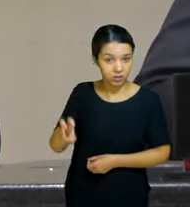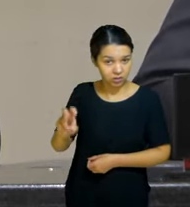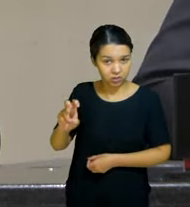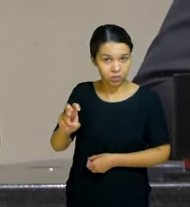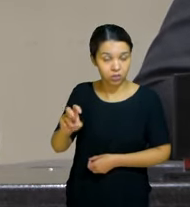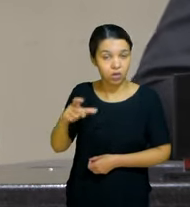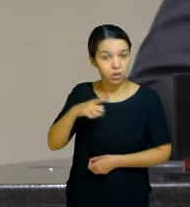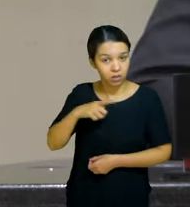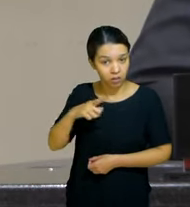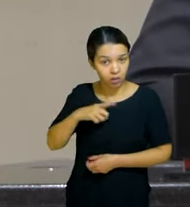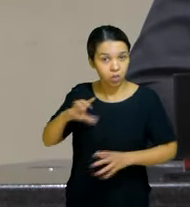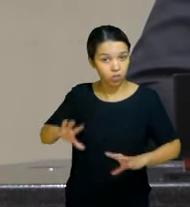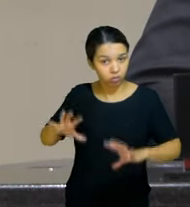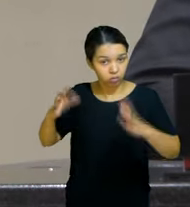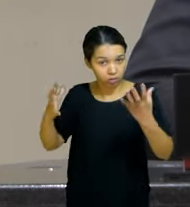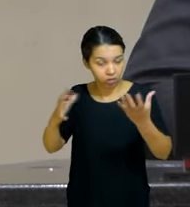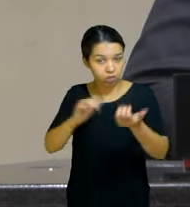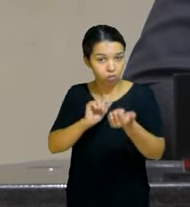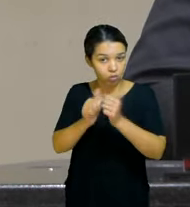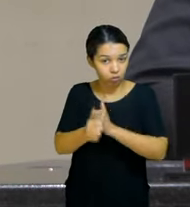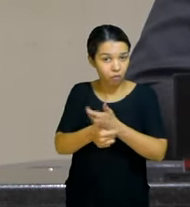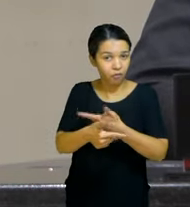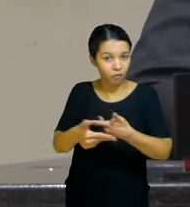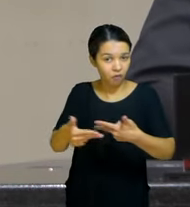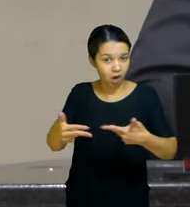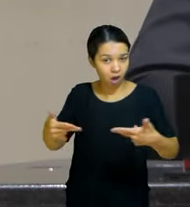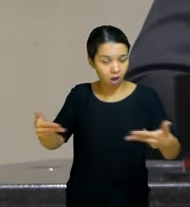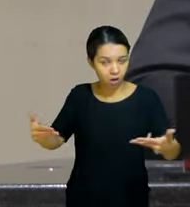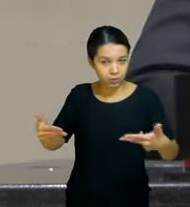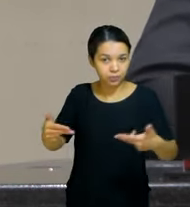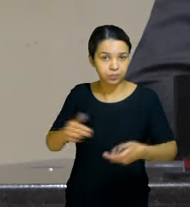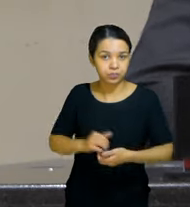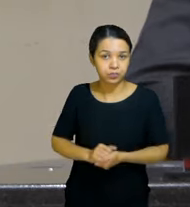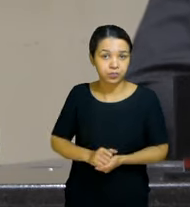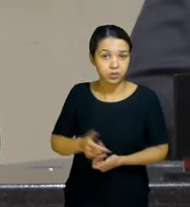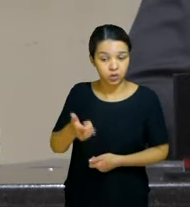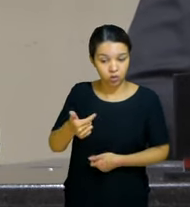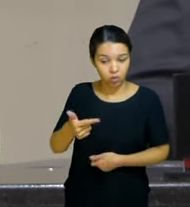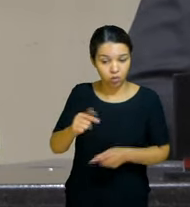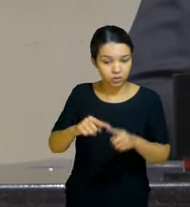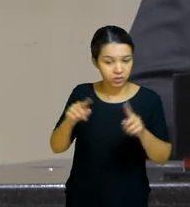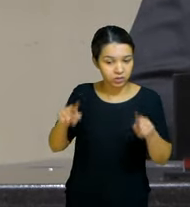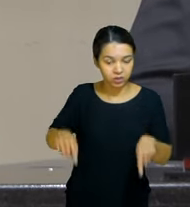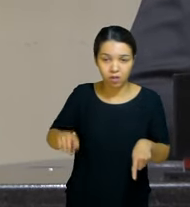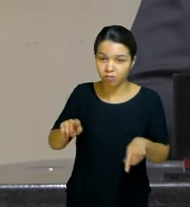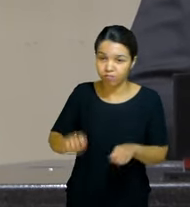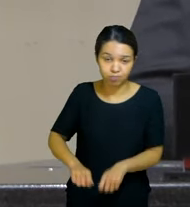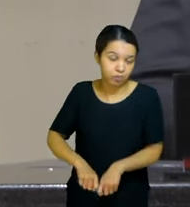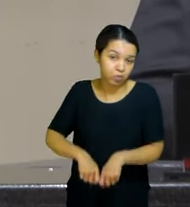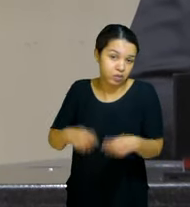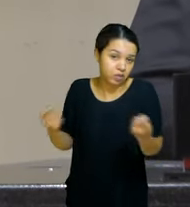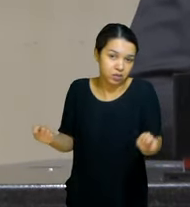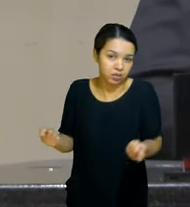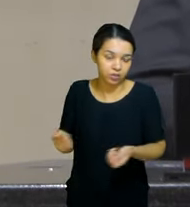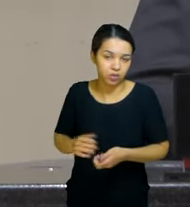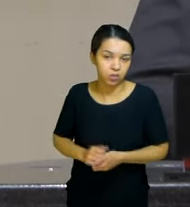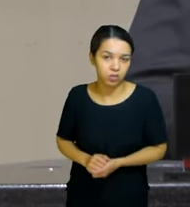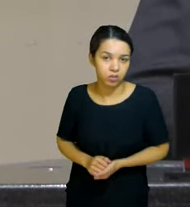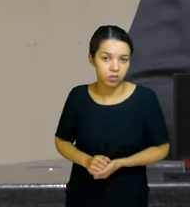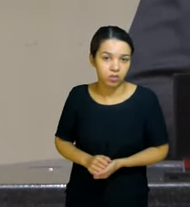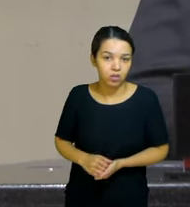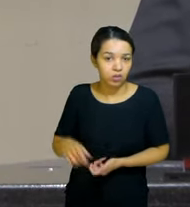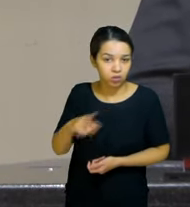eventos esportivos, e com apenas 12 servidores é praticamente impossível. Nós não